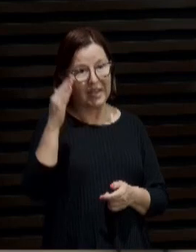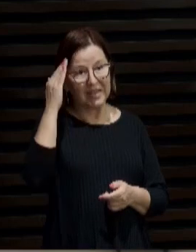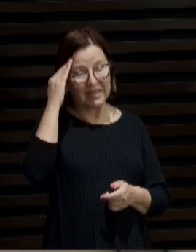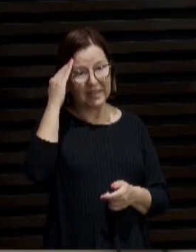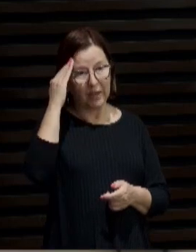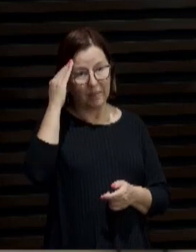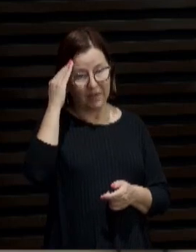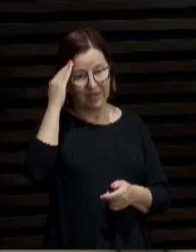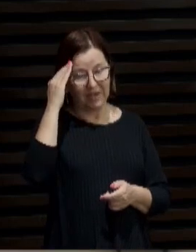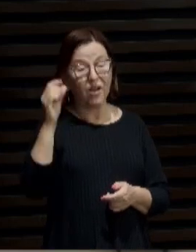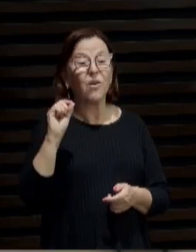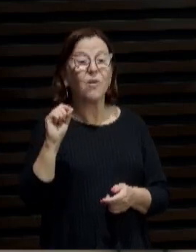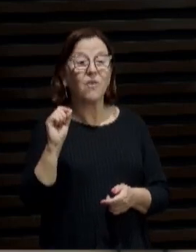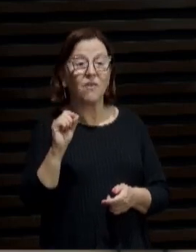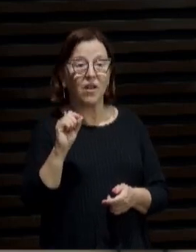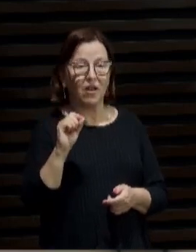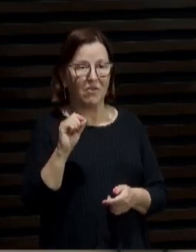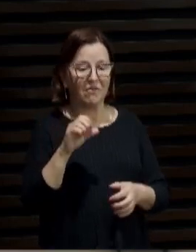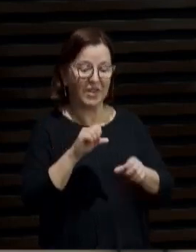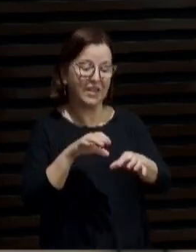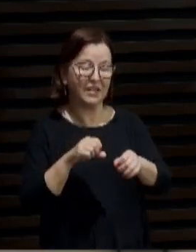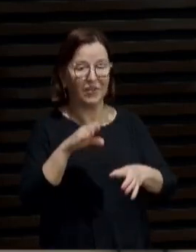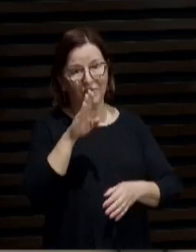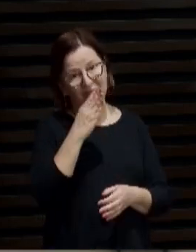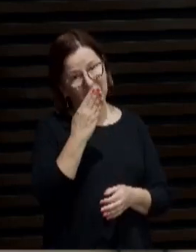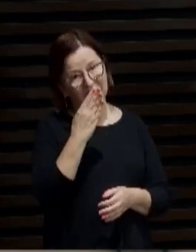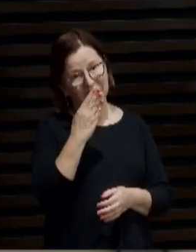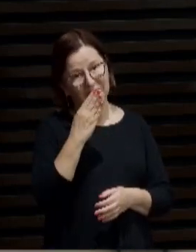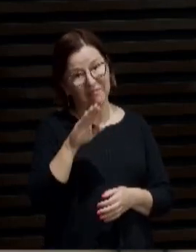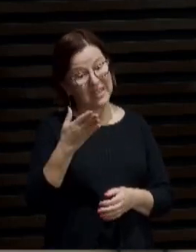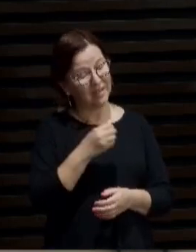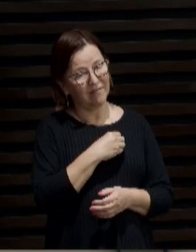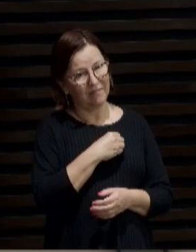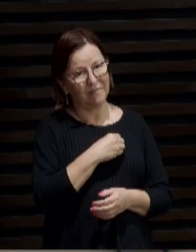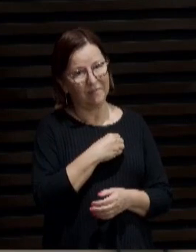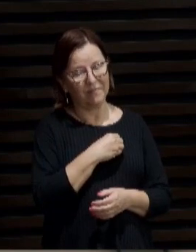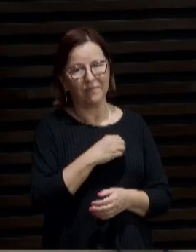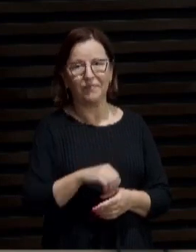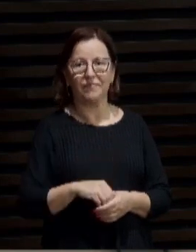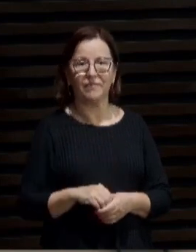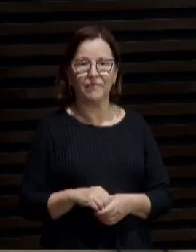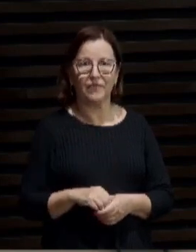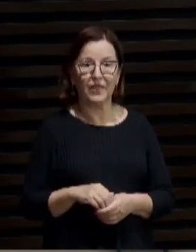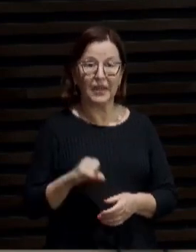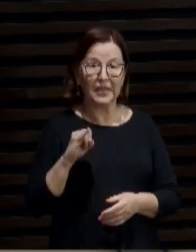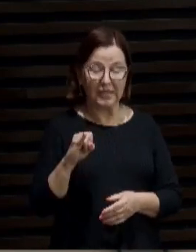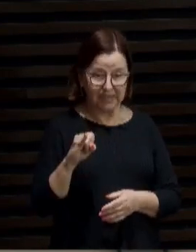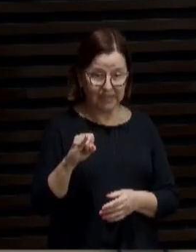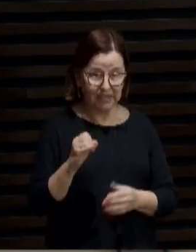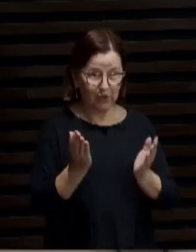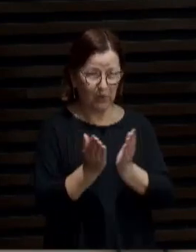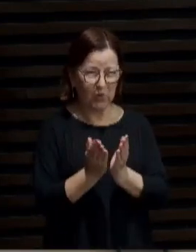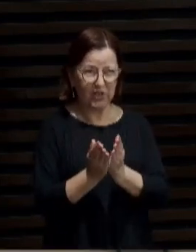as atitudes bíblicas da disciplina, torna-se cúmplice do pecado. Se uma igreja assim, mesmo